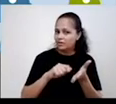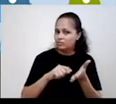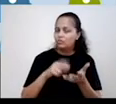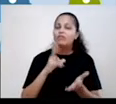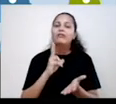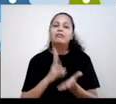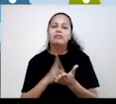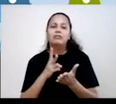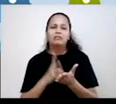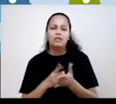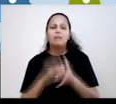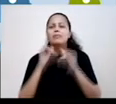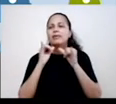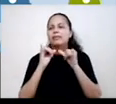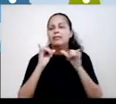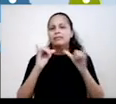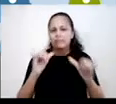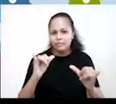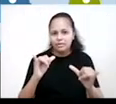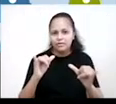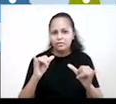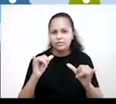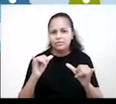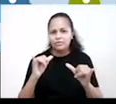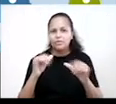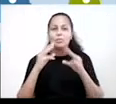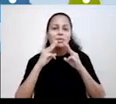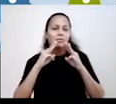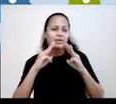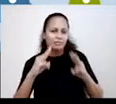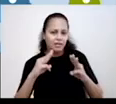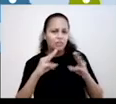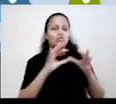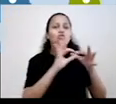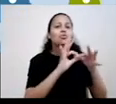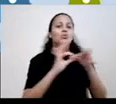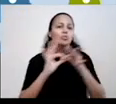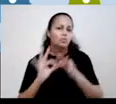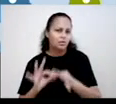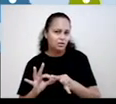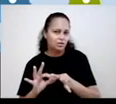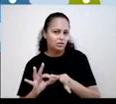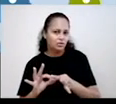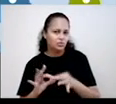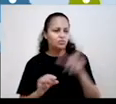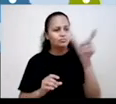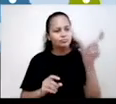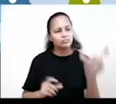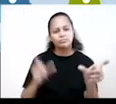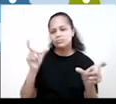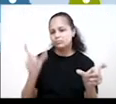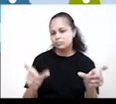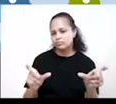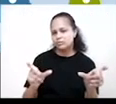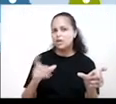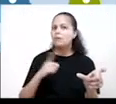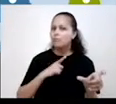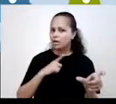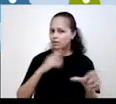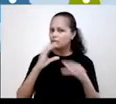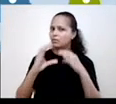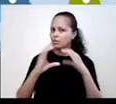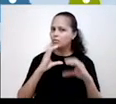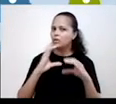que transmite uma mensagem, né, que está dentro de um contexto, ele transmite uma mensagem para o interlocutor em que a comunicação